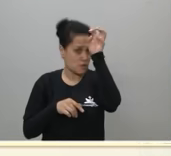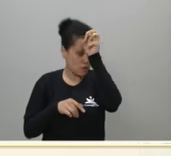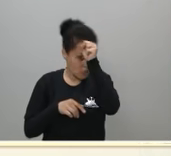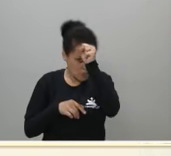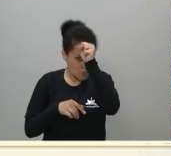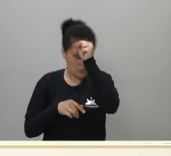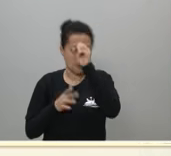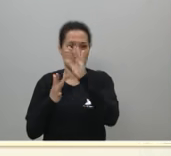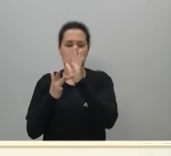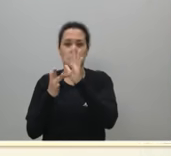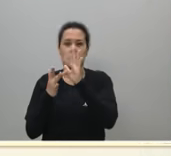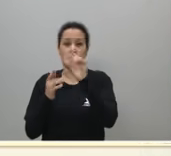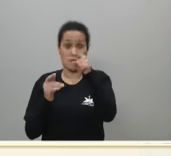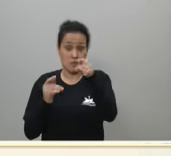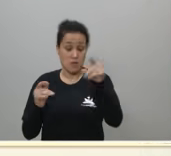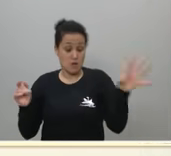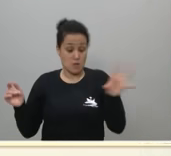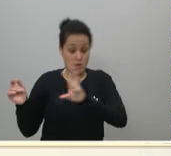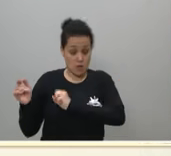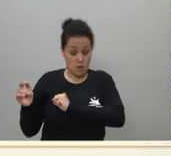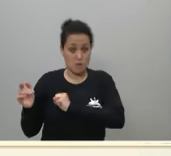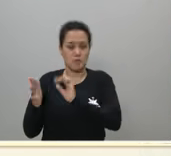minha palavra.